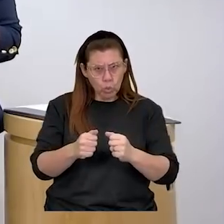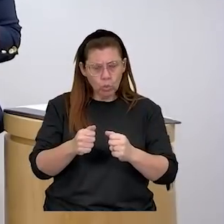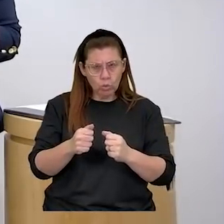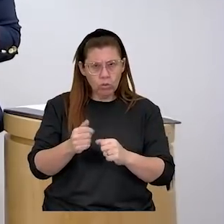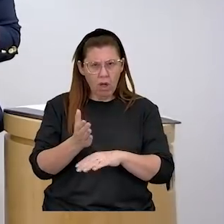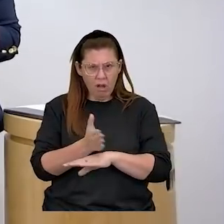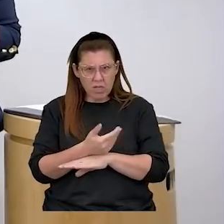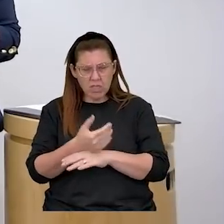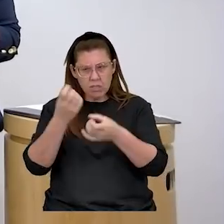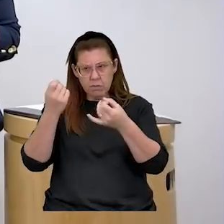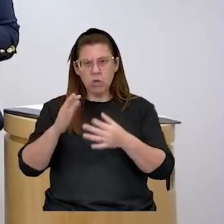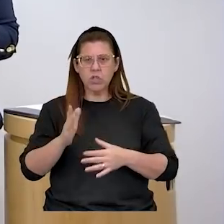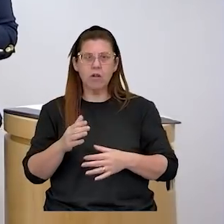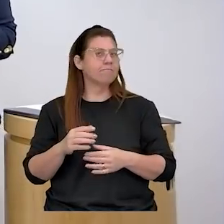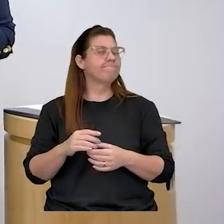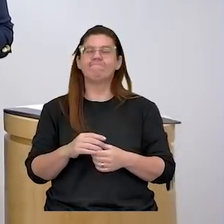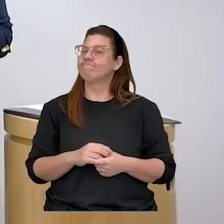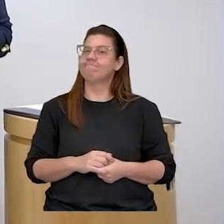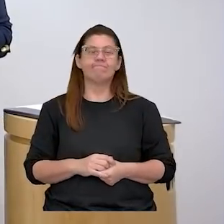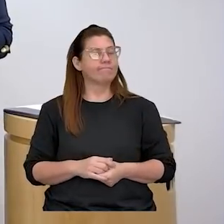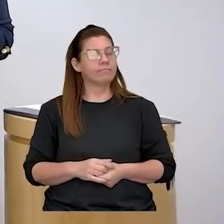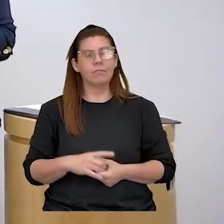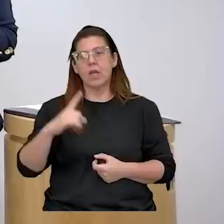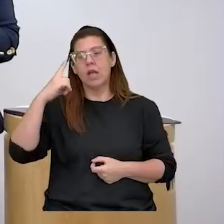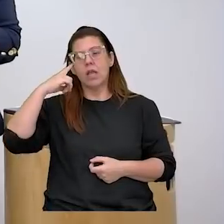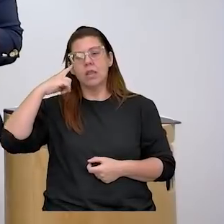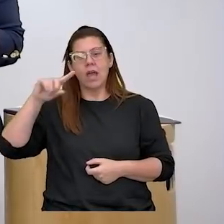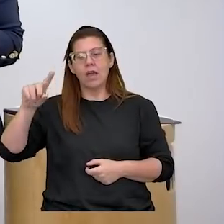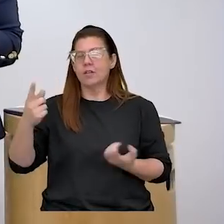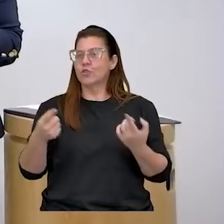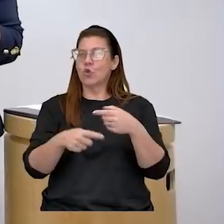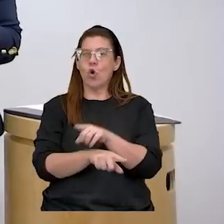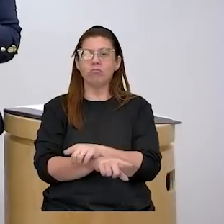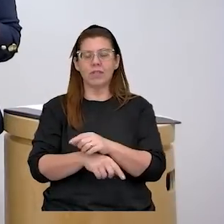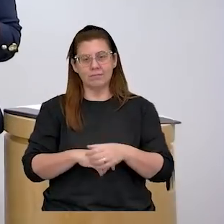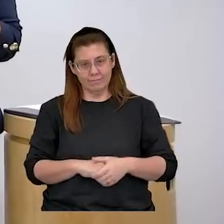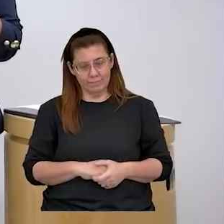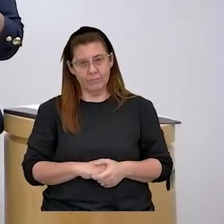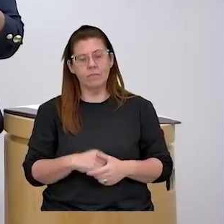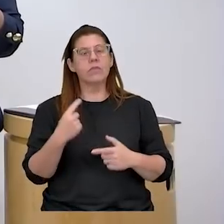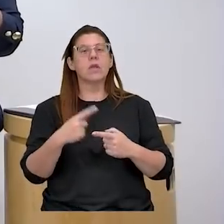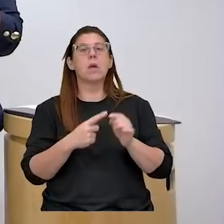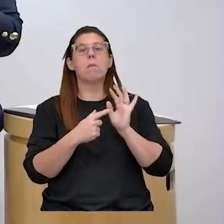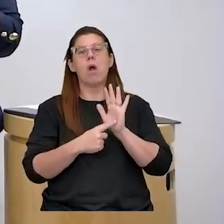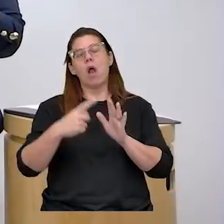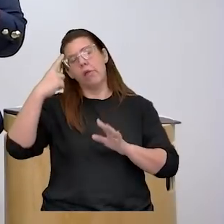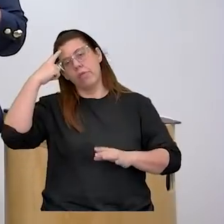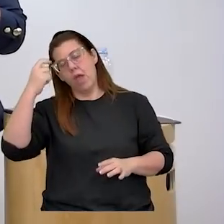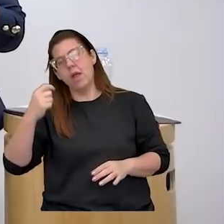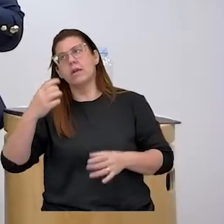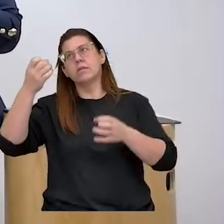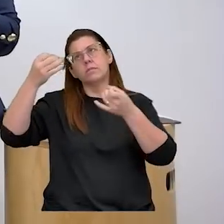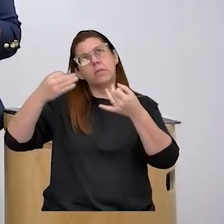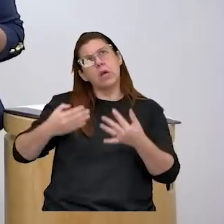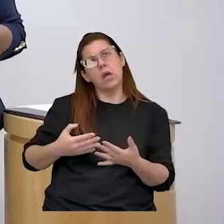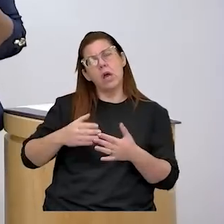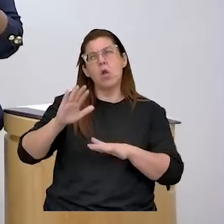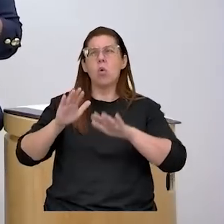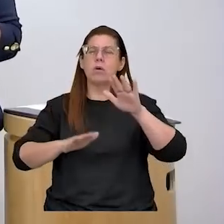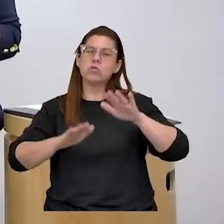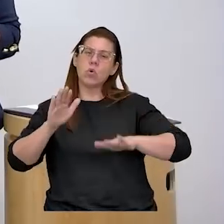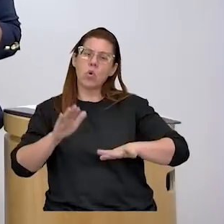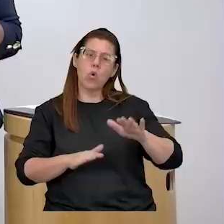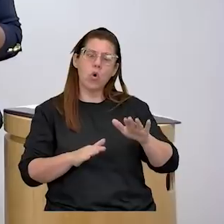anteriormente? Será? Não, vocês colocaram aí que dá a ideia de contrariedade, porque dá a ideia que foi falado algumas